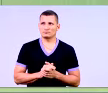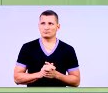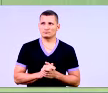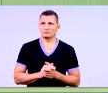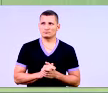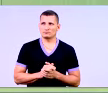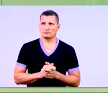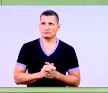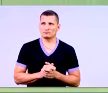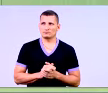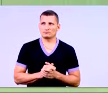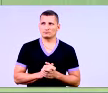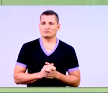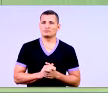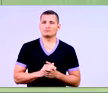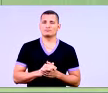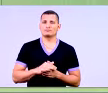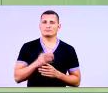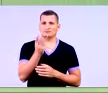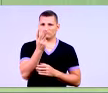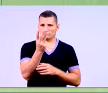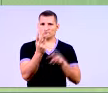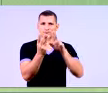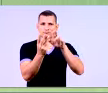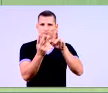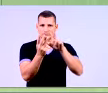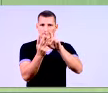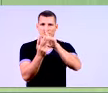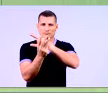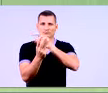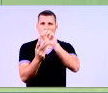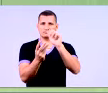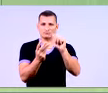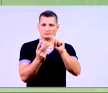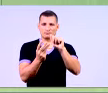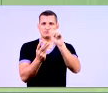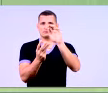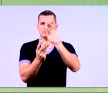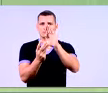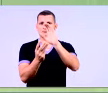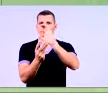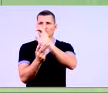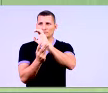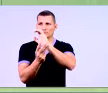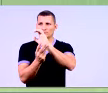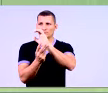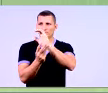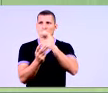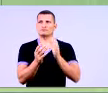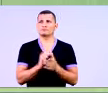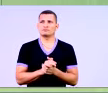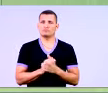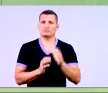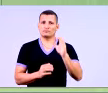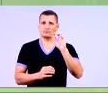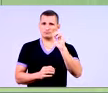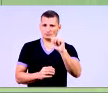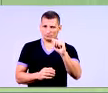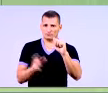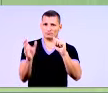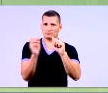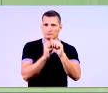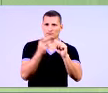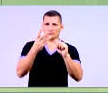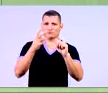com as três variáveis a b e c a variável a receber o valor de